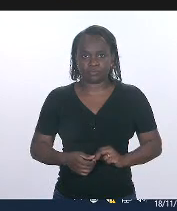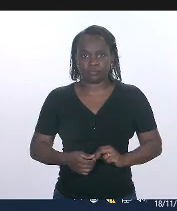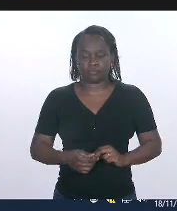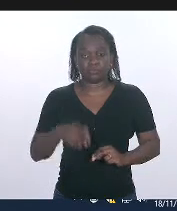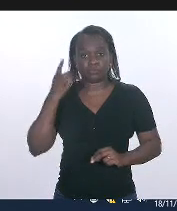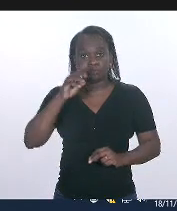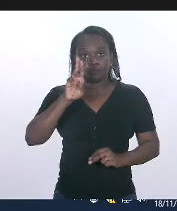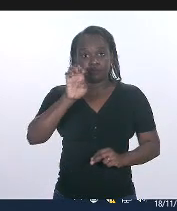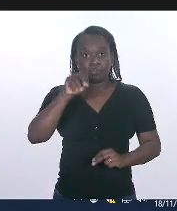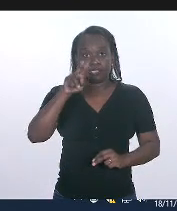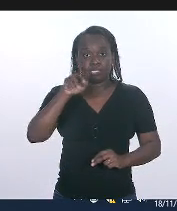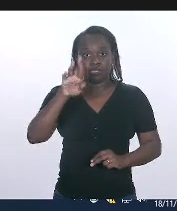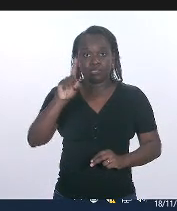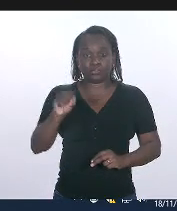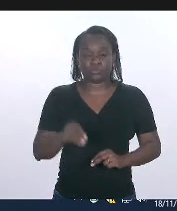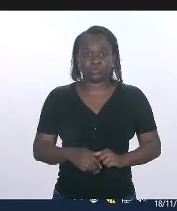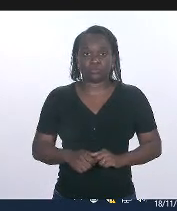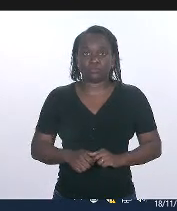Deputado Bernardo.